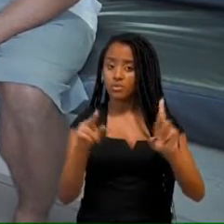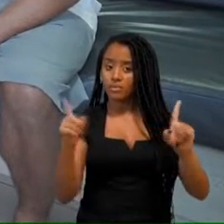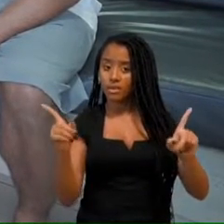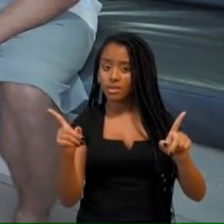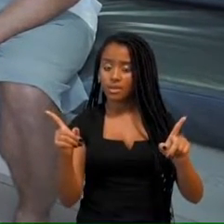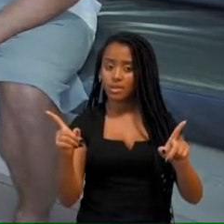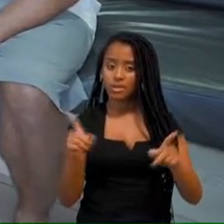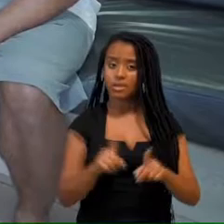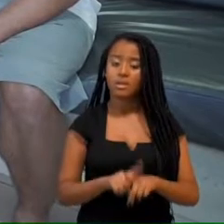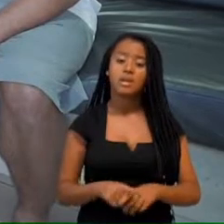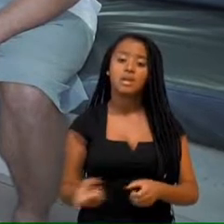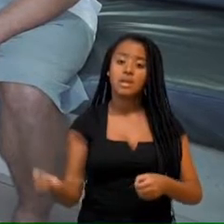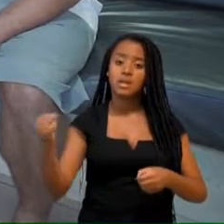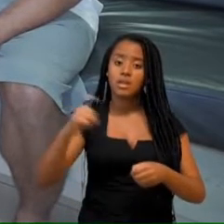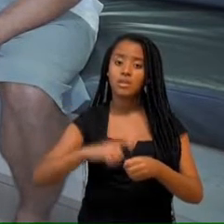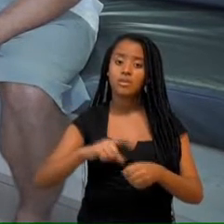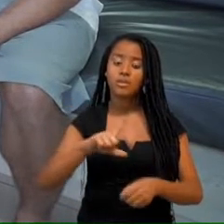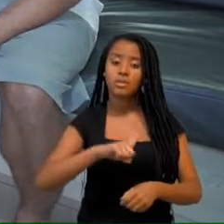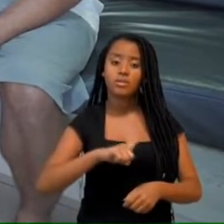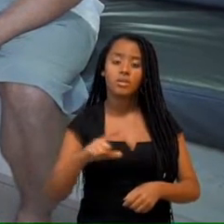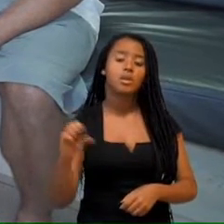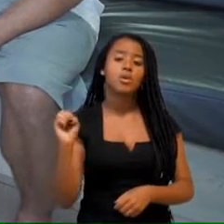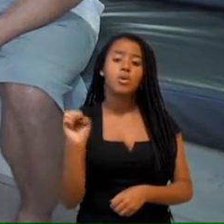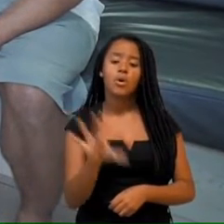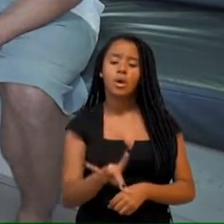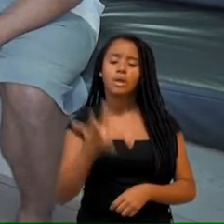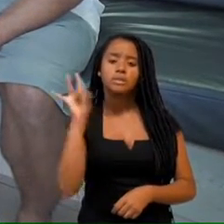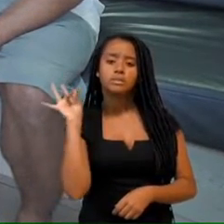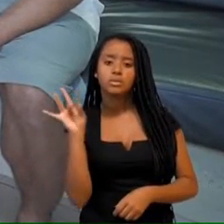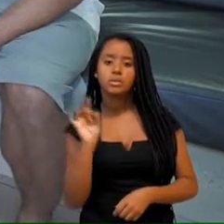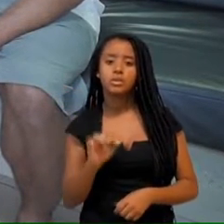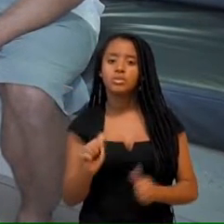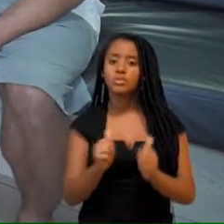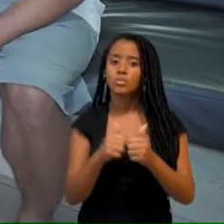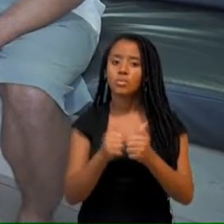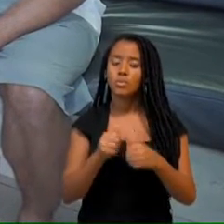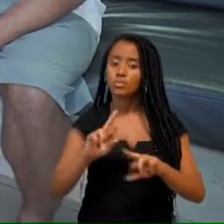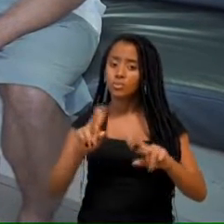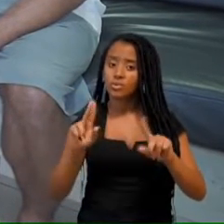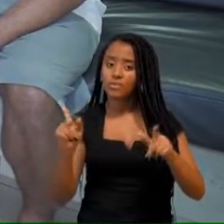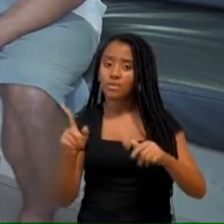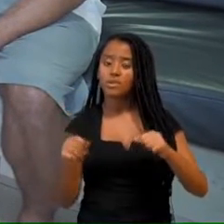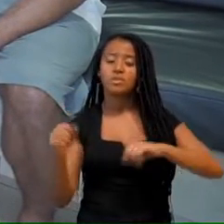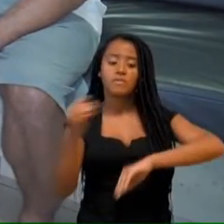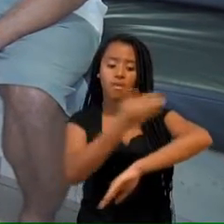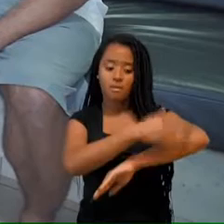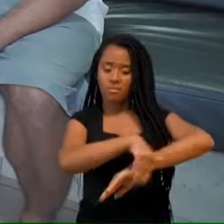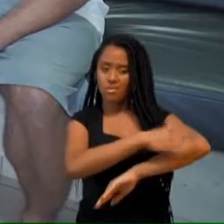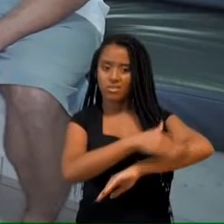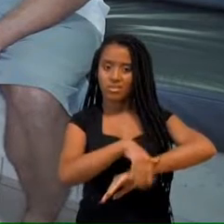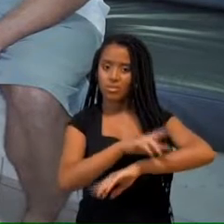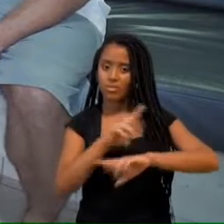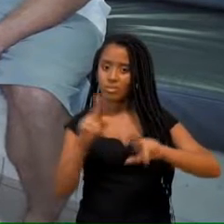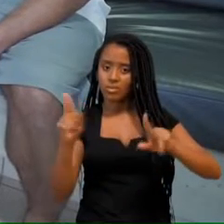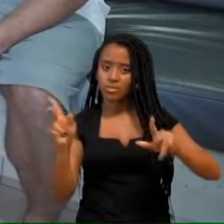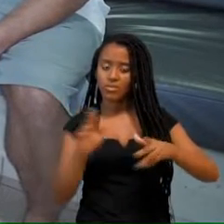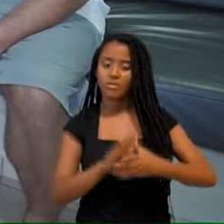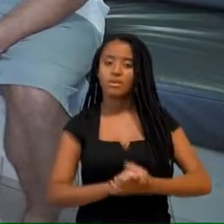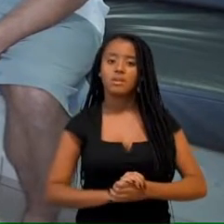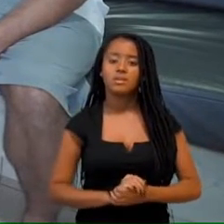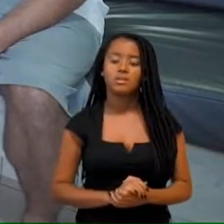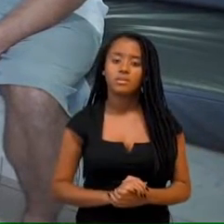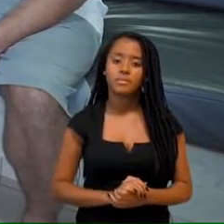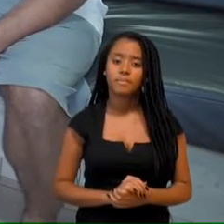na volta eu ainda tenho a opção de pegar um outro ônibus que passa pela BR né então a acho que a diferença é só a quantidade de linhas que a gente pode